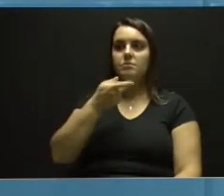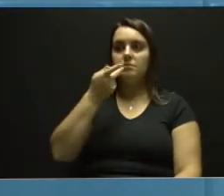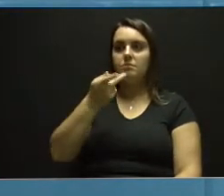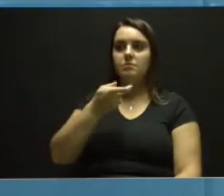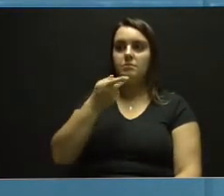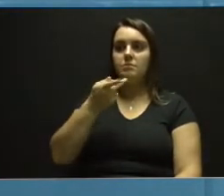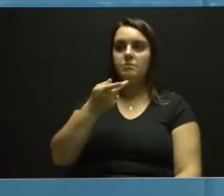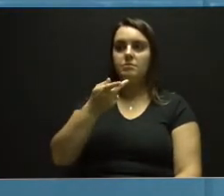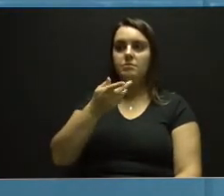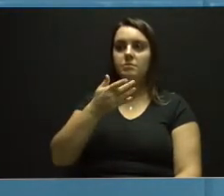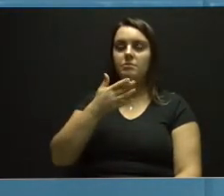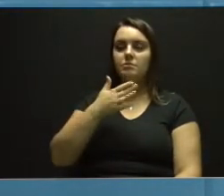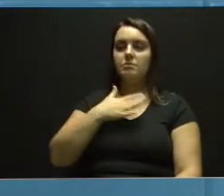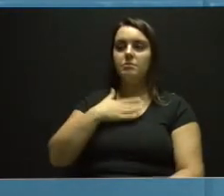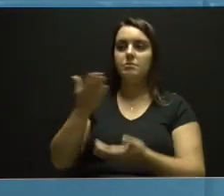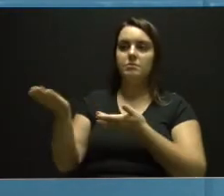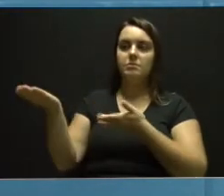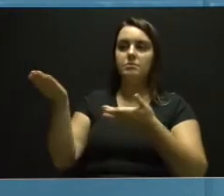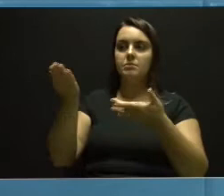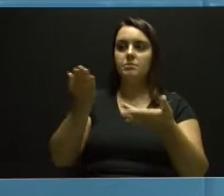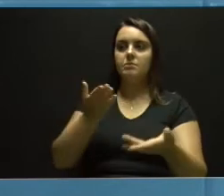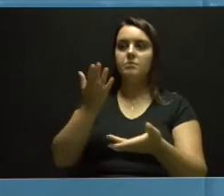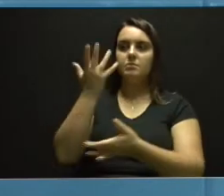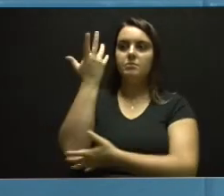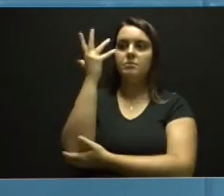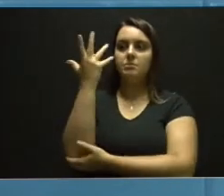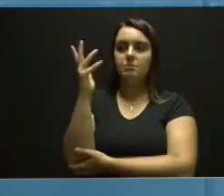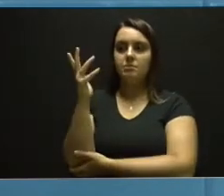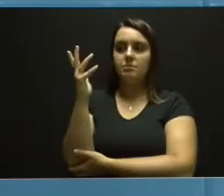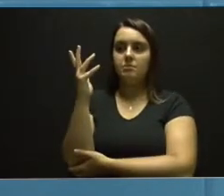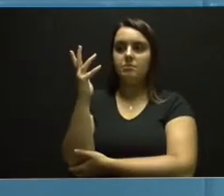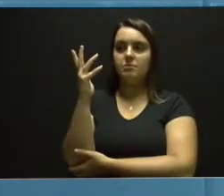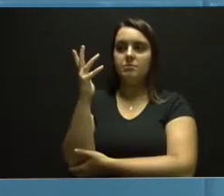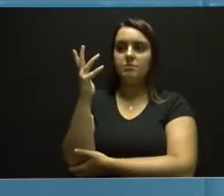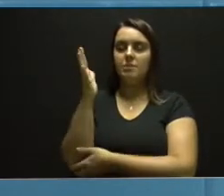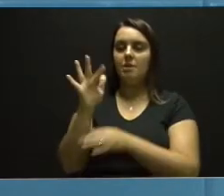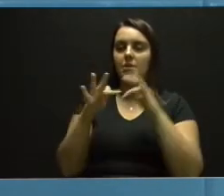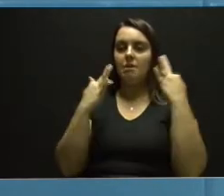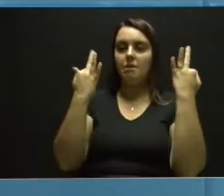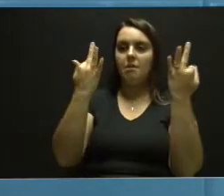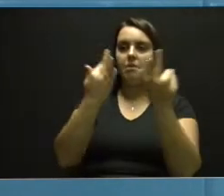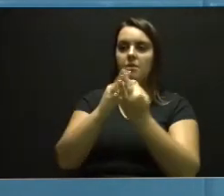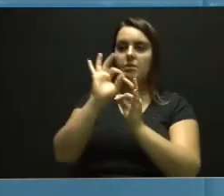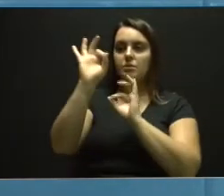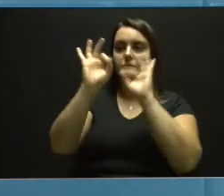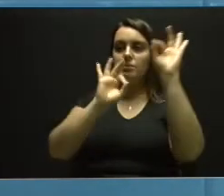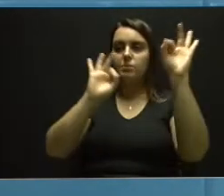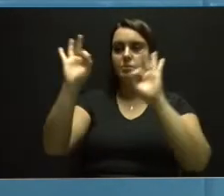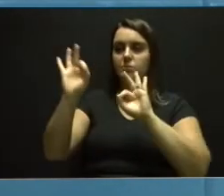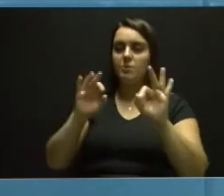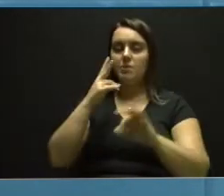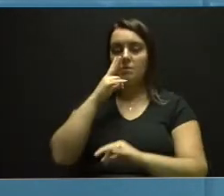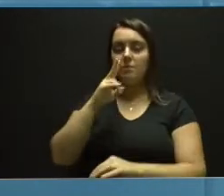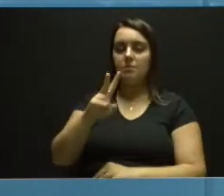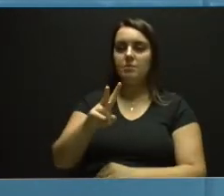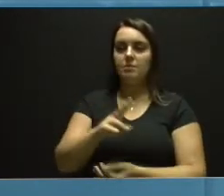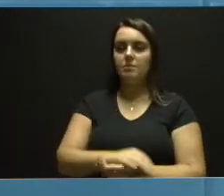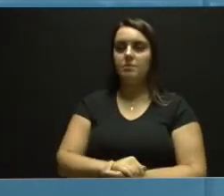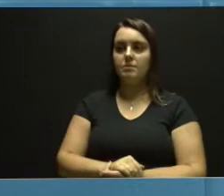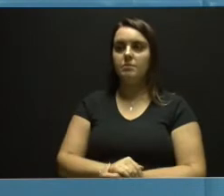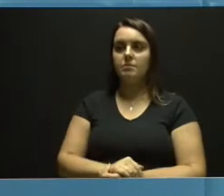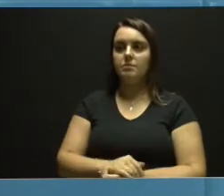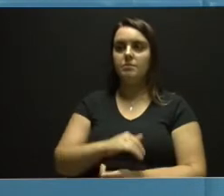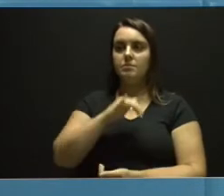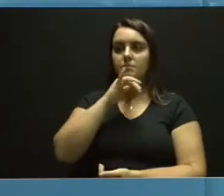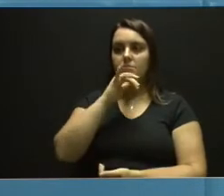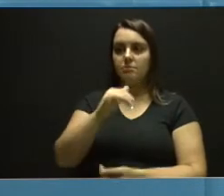árvore genealógica aqui você vai ver aí eu contei a história